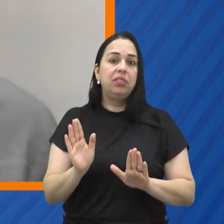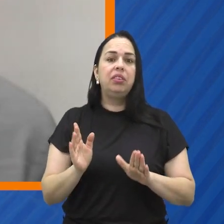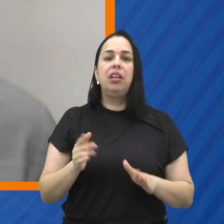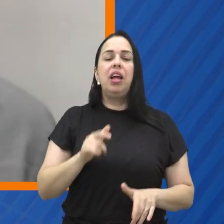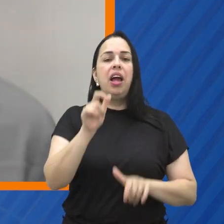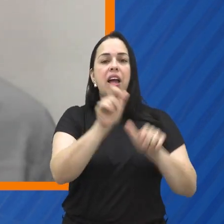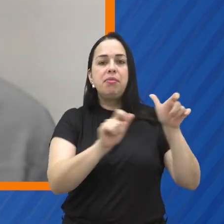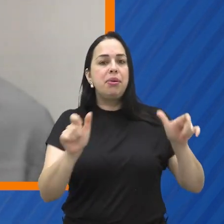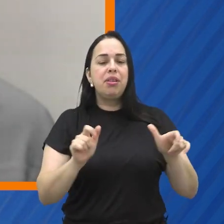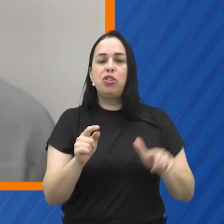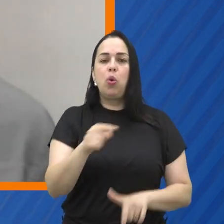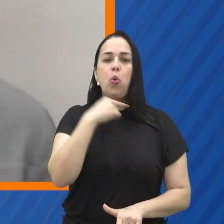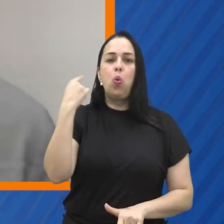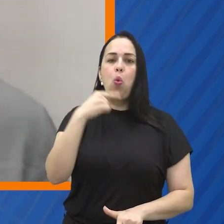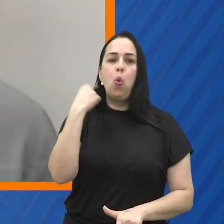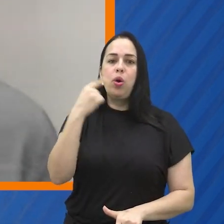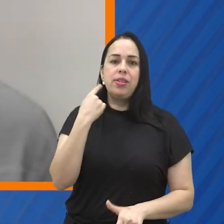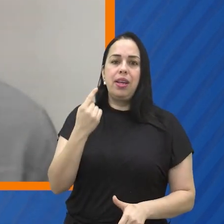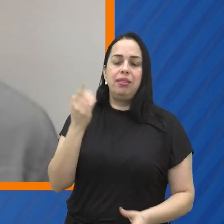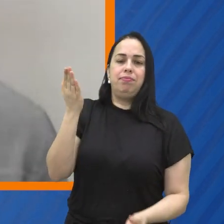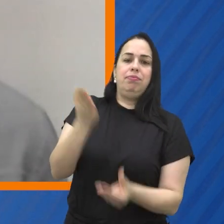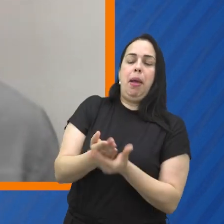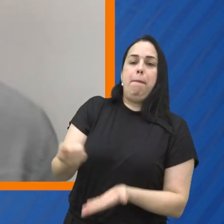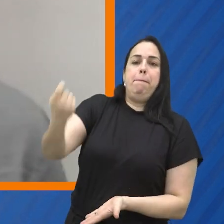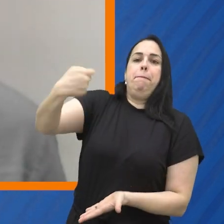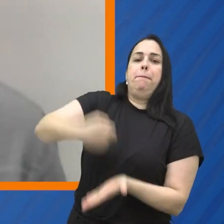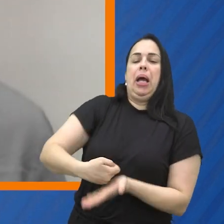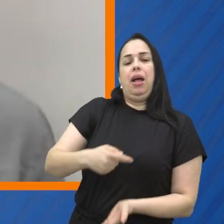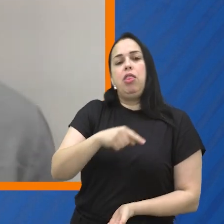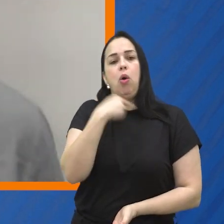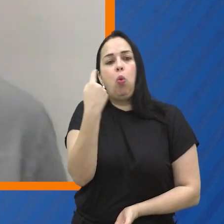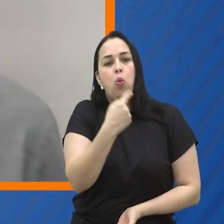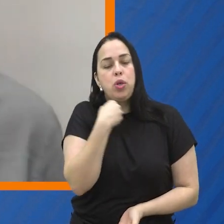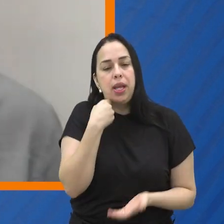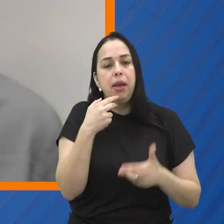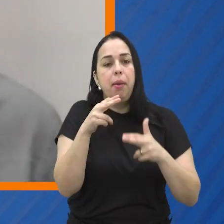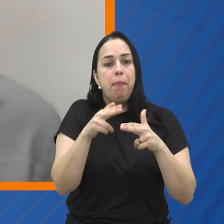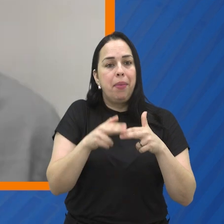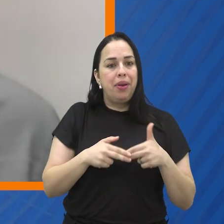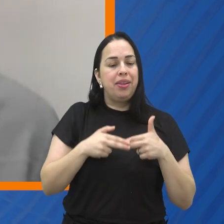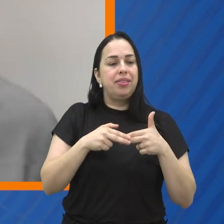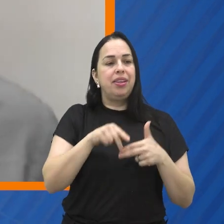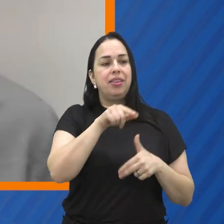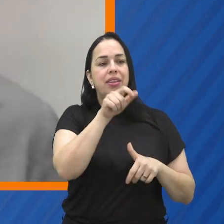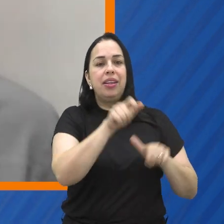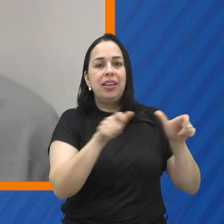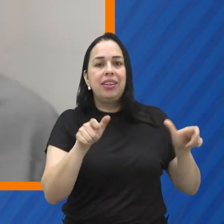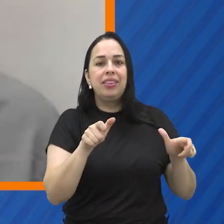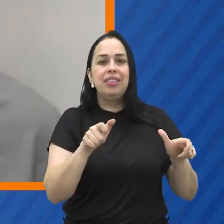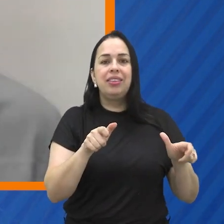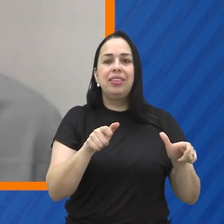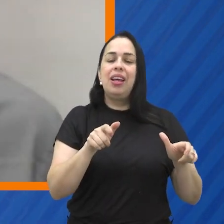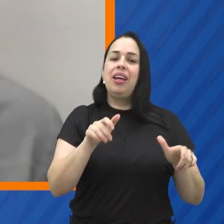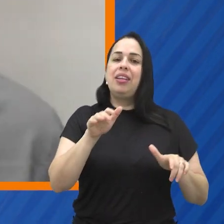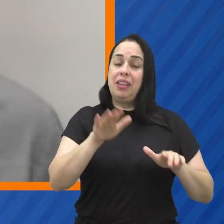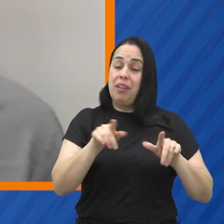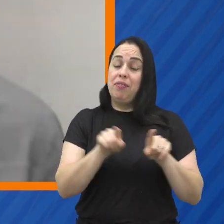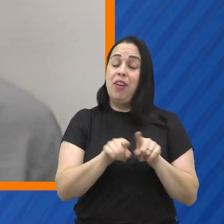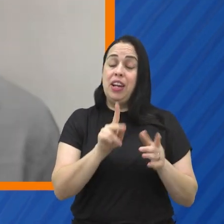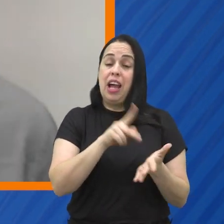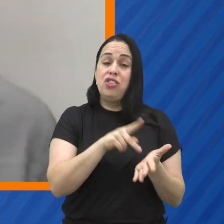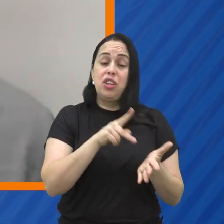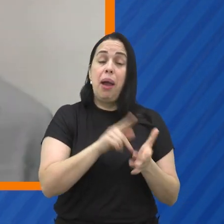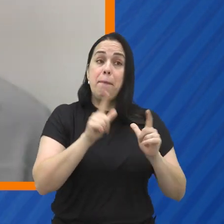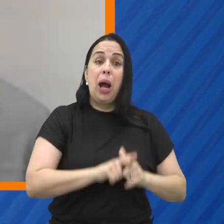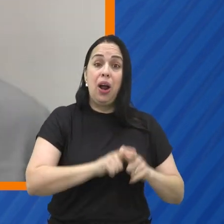extrajudicialmente as pessoas dificilmente conseguem o dano moral reparado. Então, isso faz com que o consumidor, não raras vezes, na